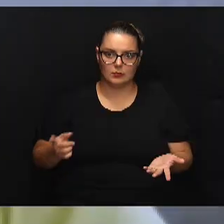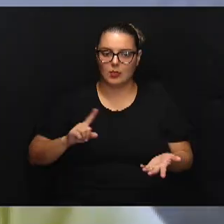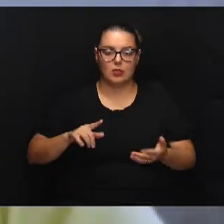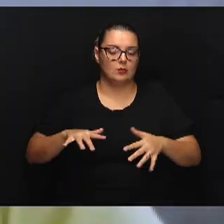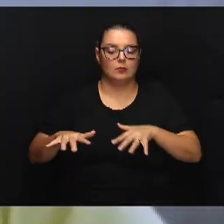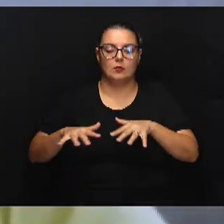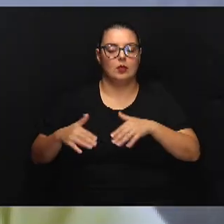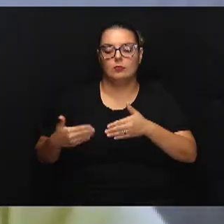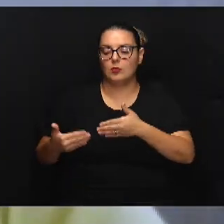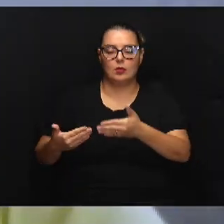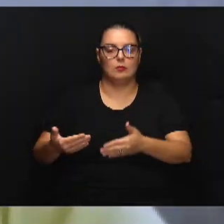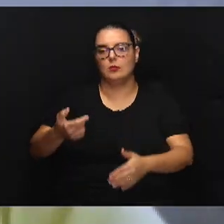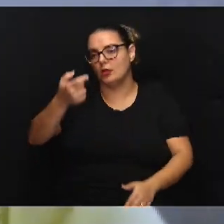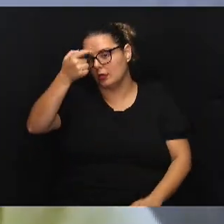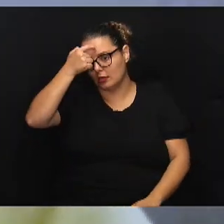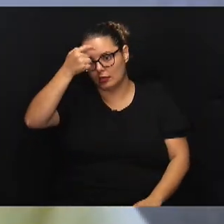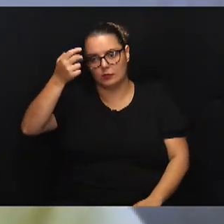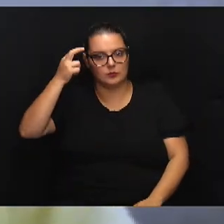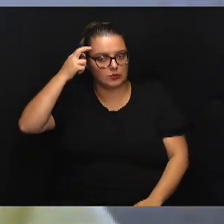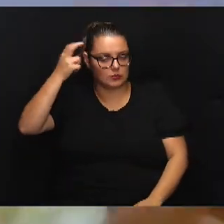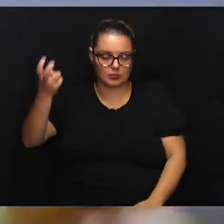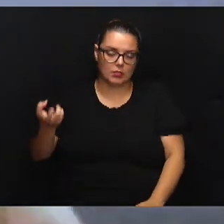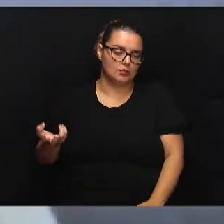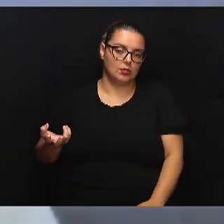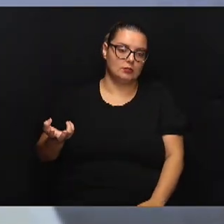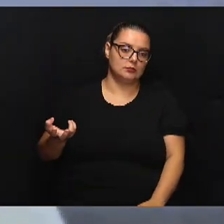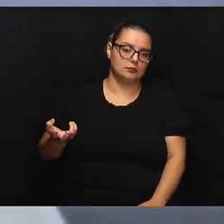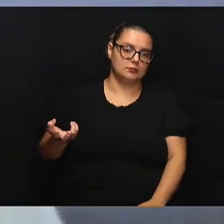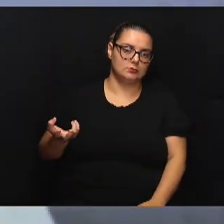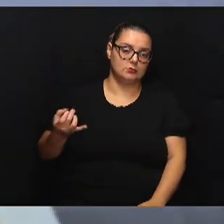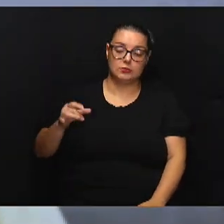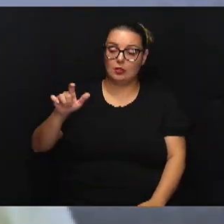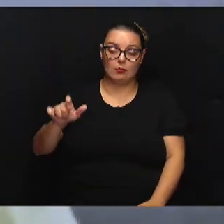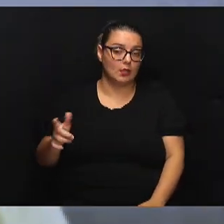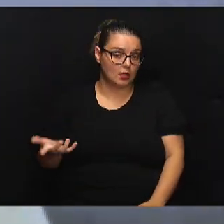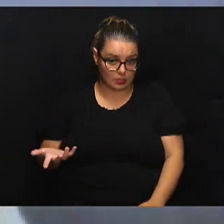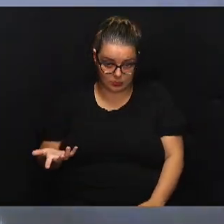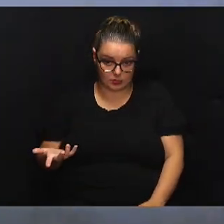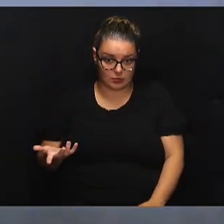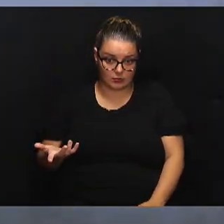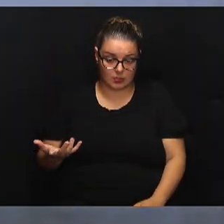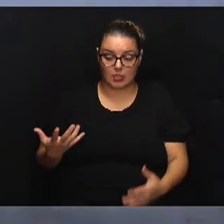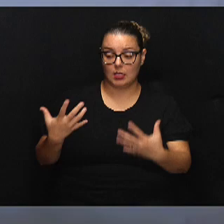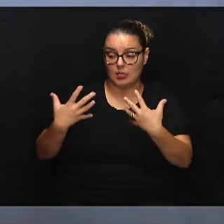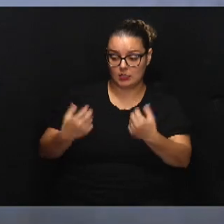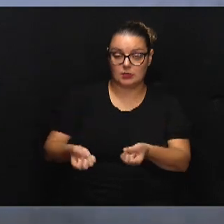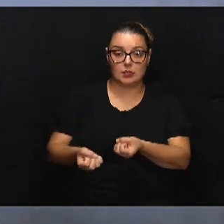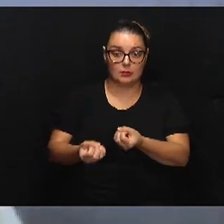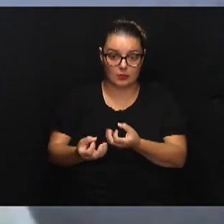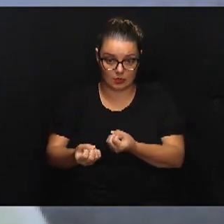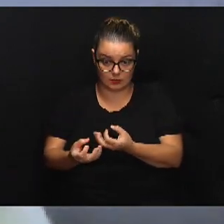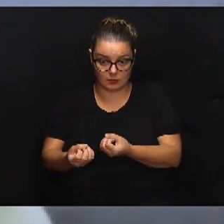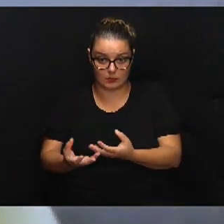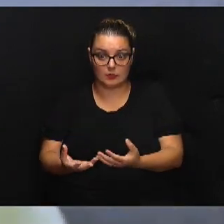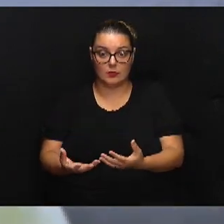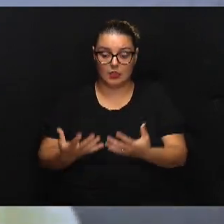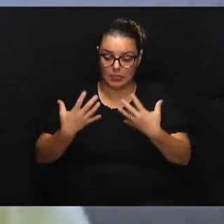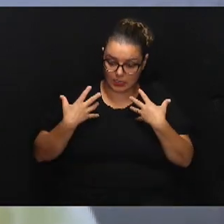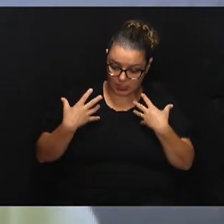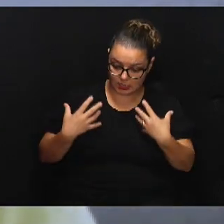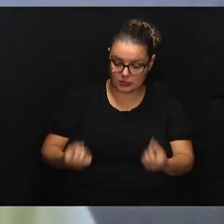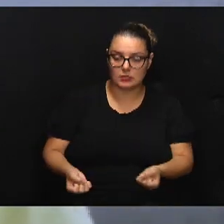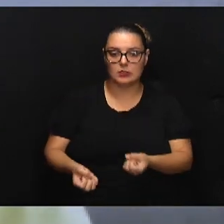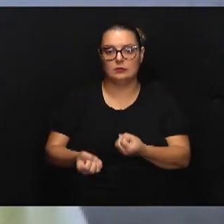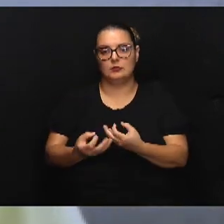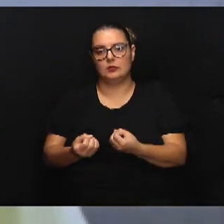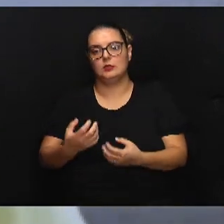no processo de inteligência dessa pessoa, essa pessoa ela recebe as informações e ela aceita as informações